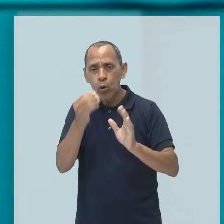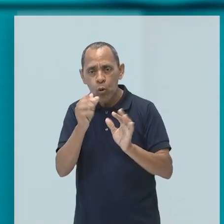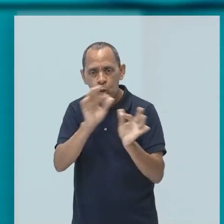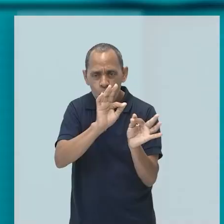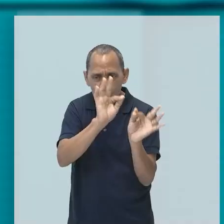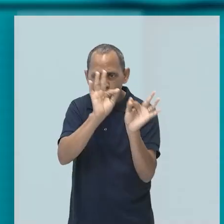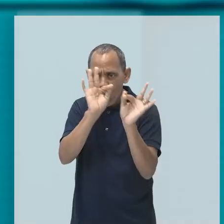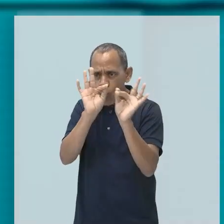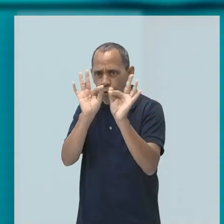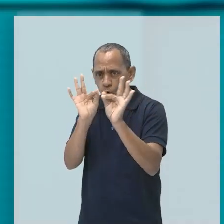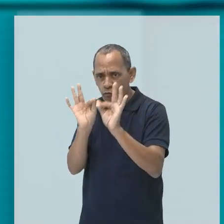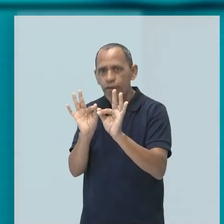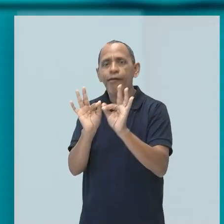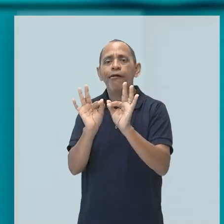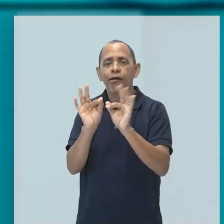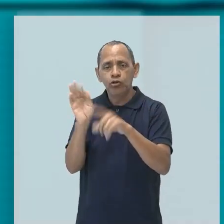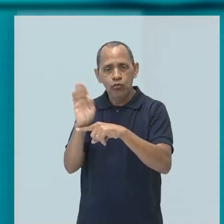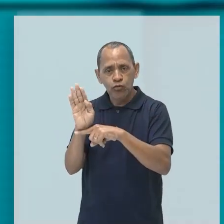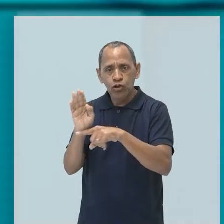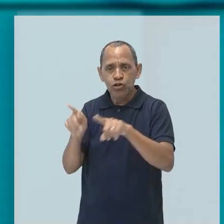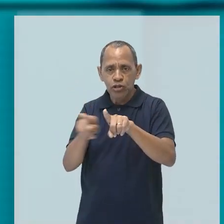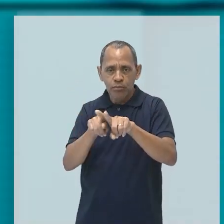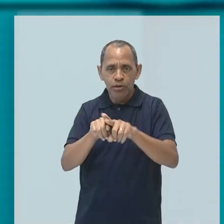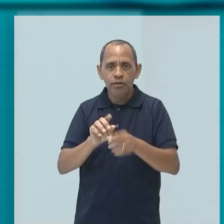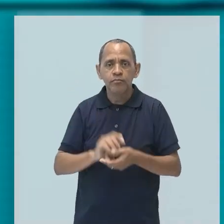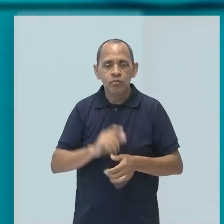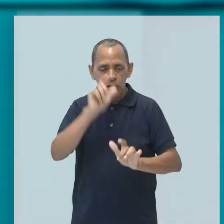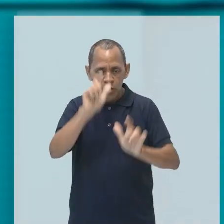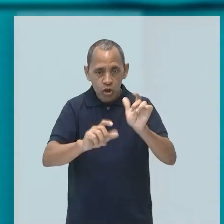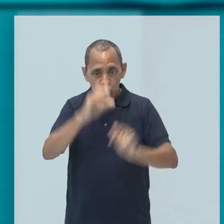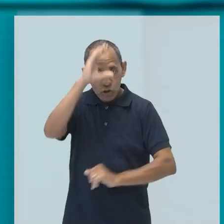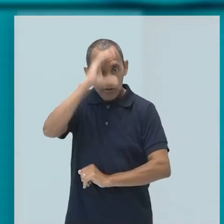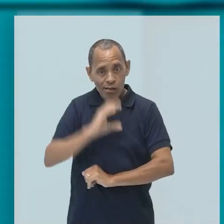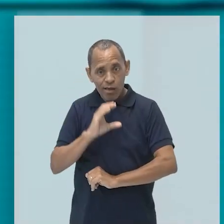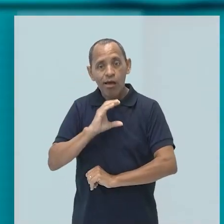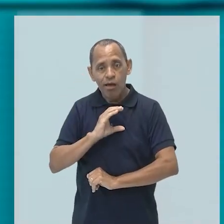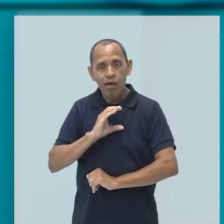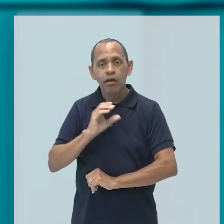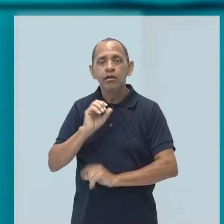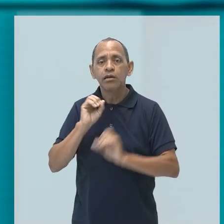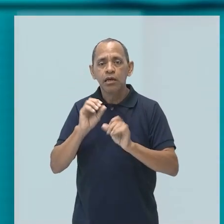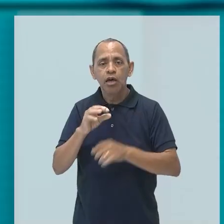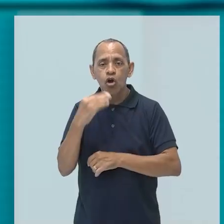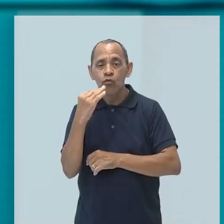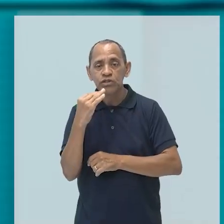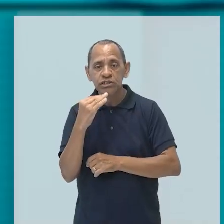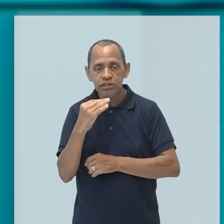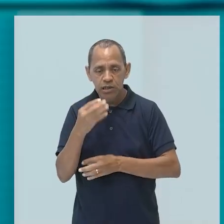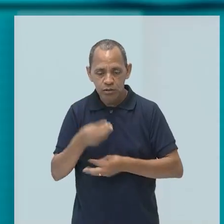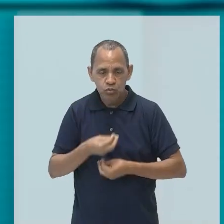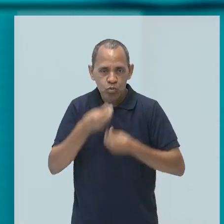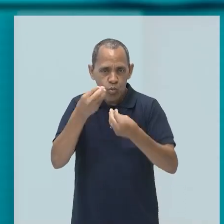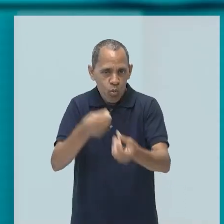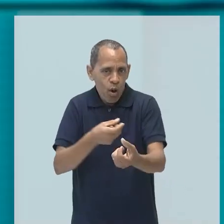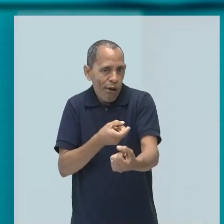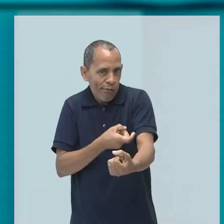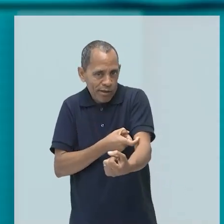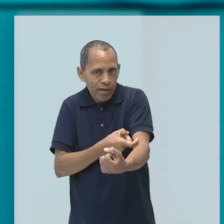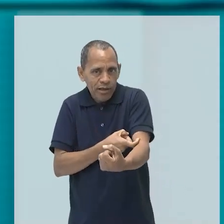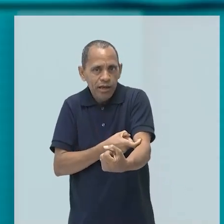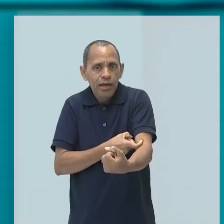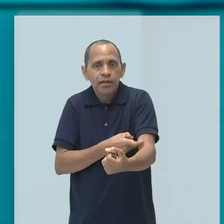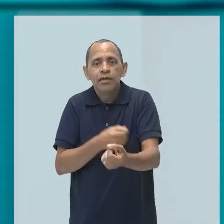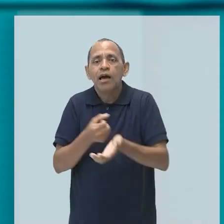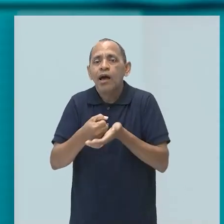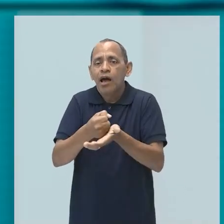está direcionado, o cidadão brasileiro, convencer de que doar sangue é algo bom, que doar sangue ajuda a salvar